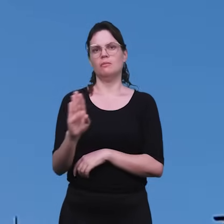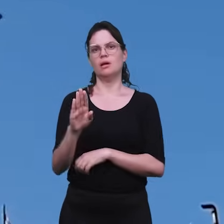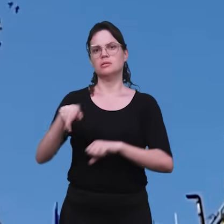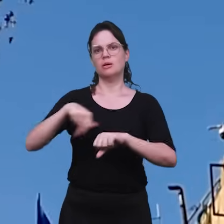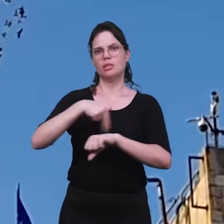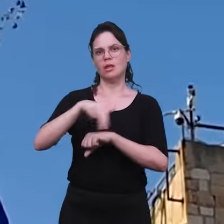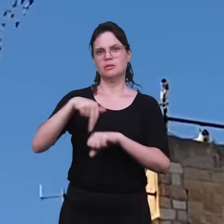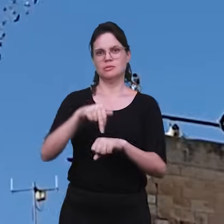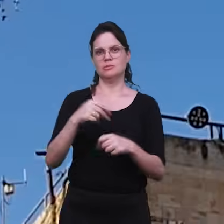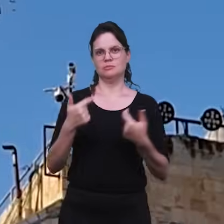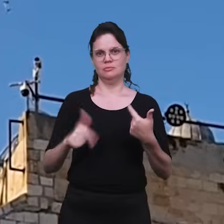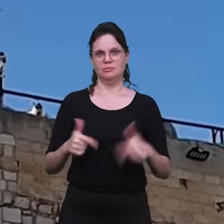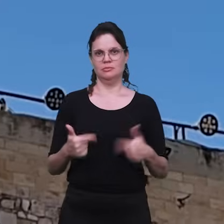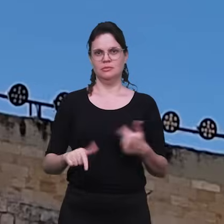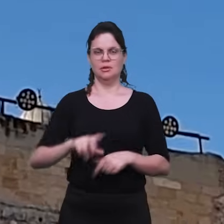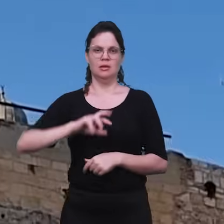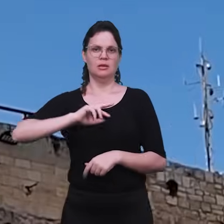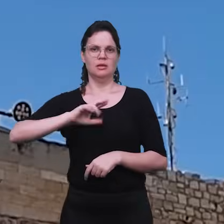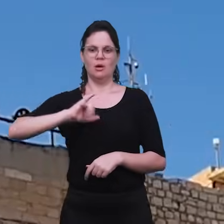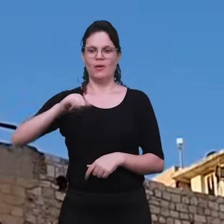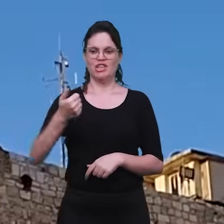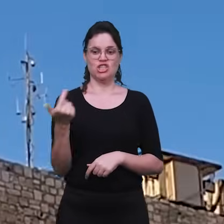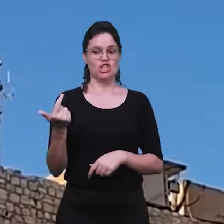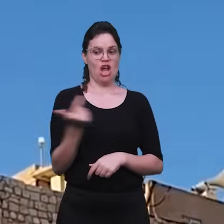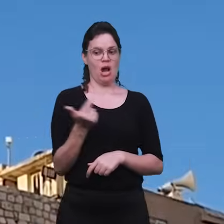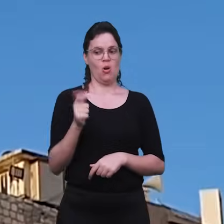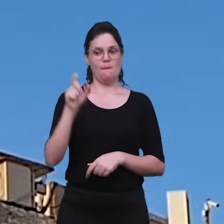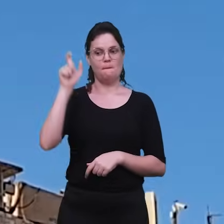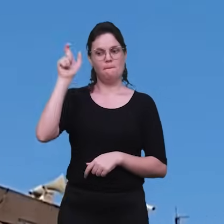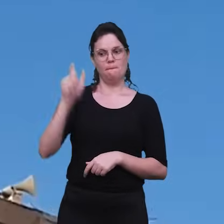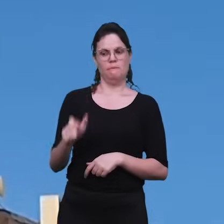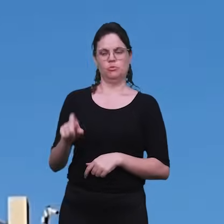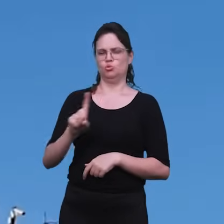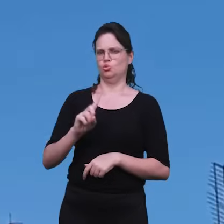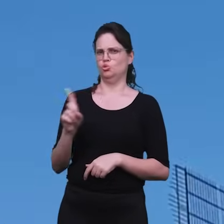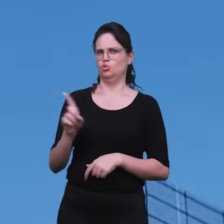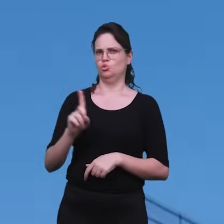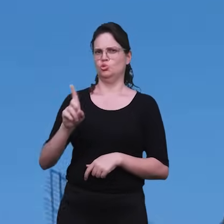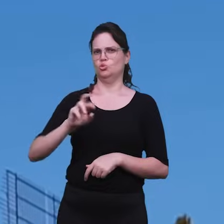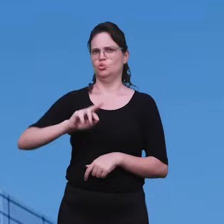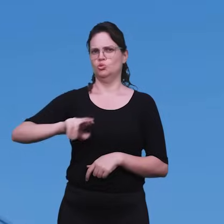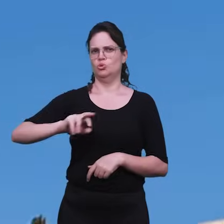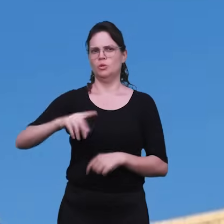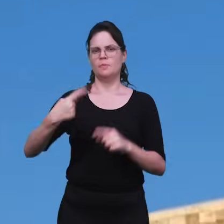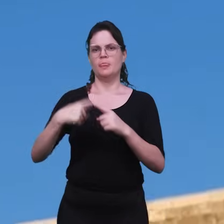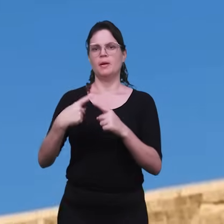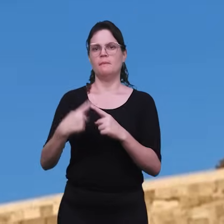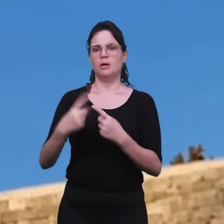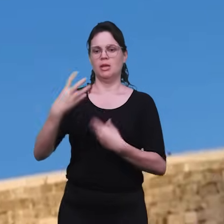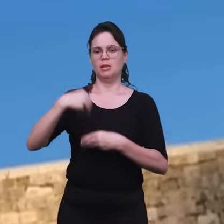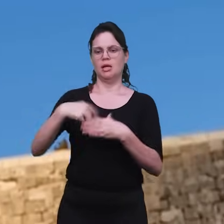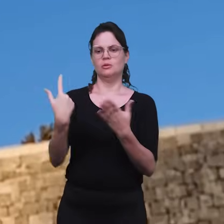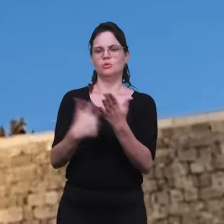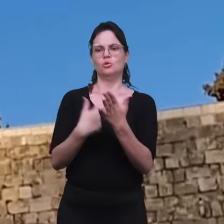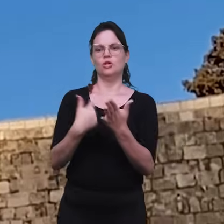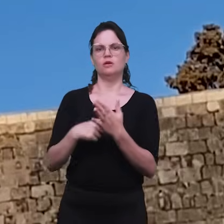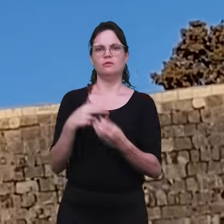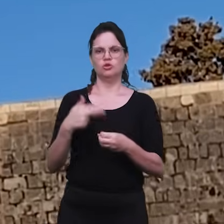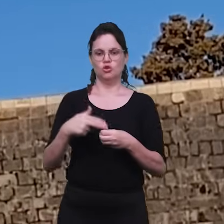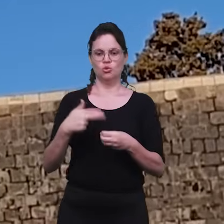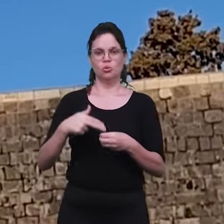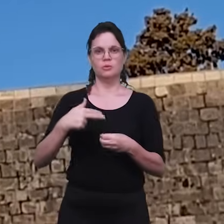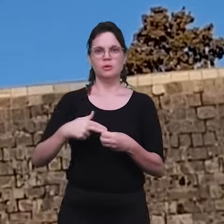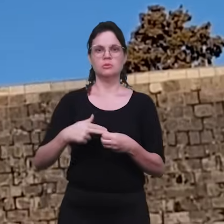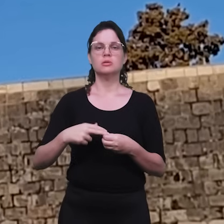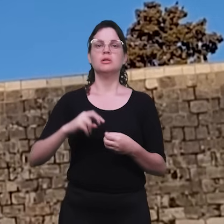é uma promessa a Jacó homem, porque estamos em Números. Números já é a nação de